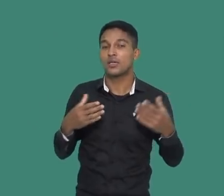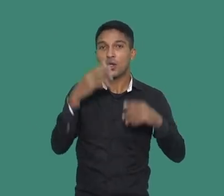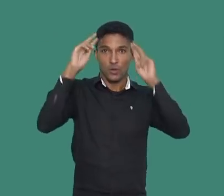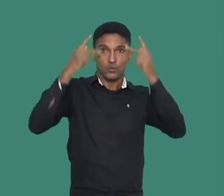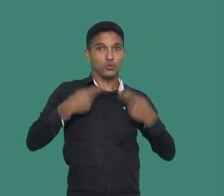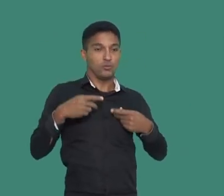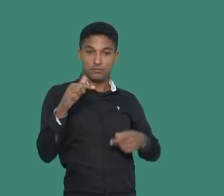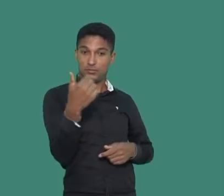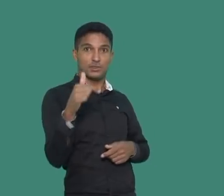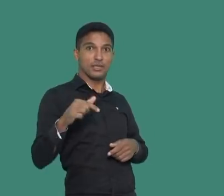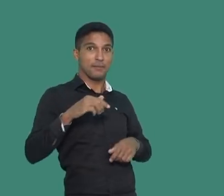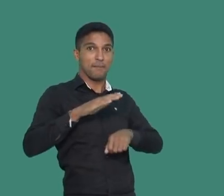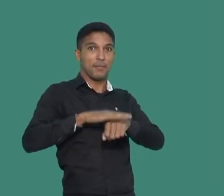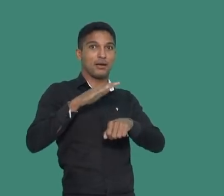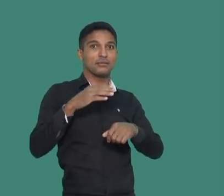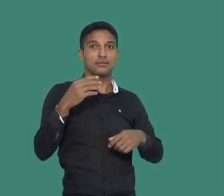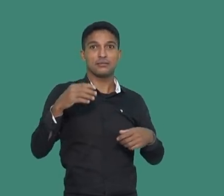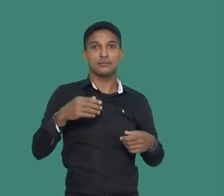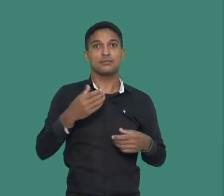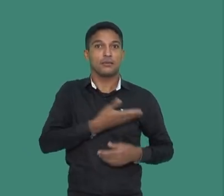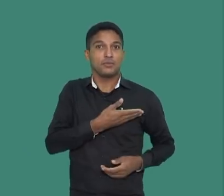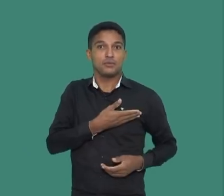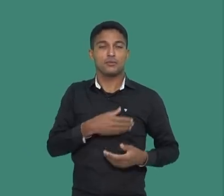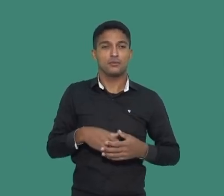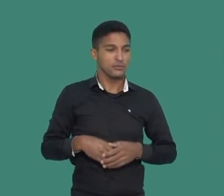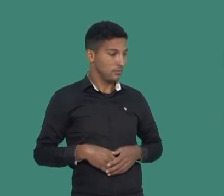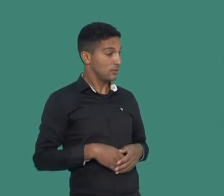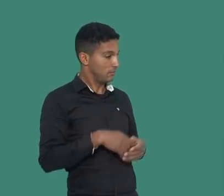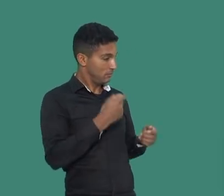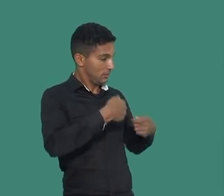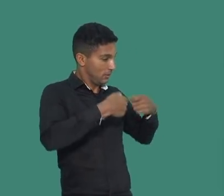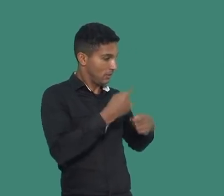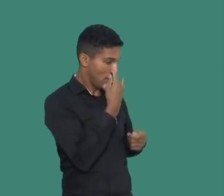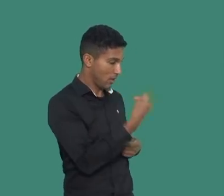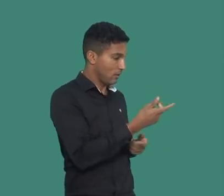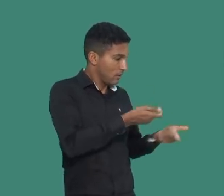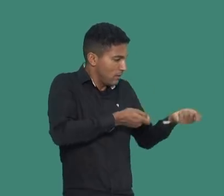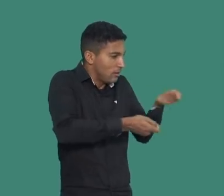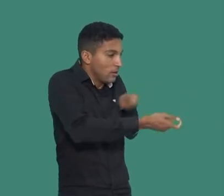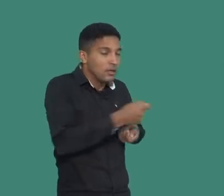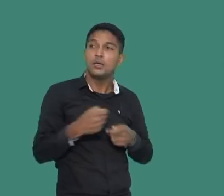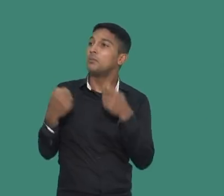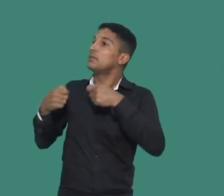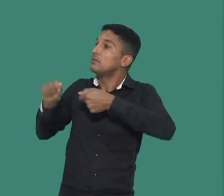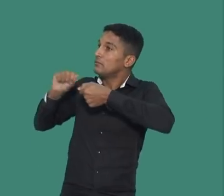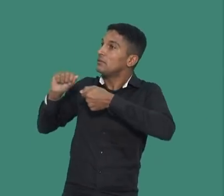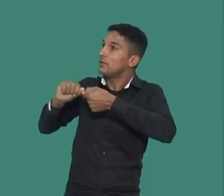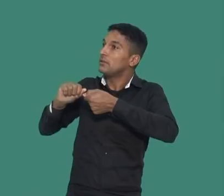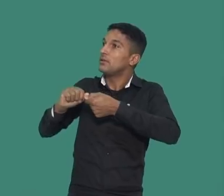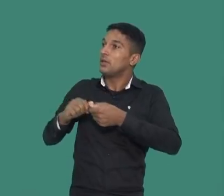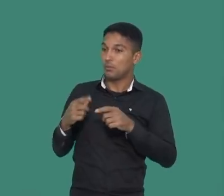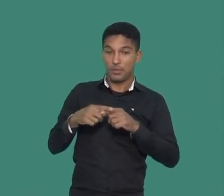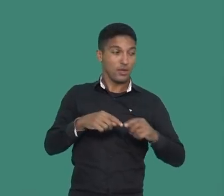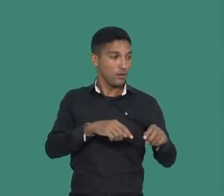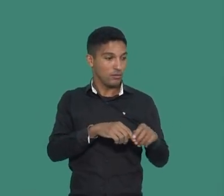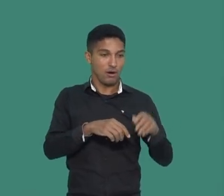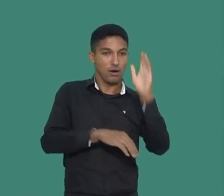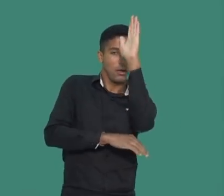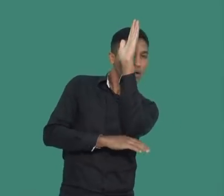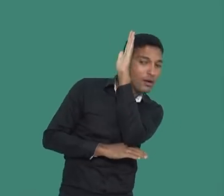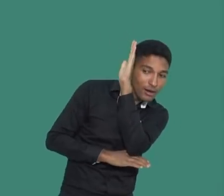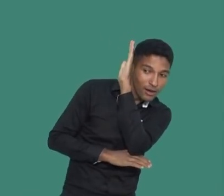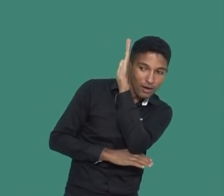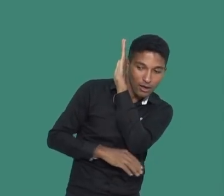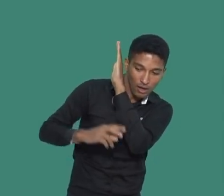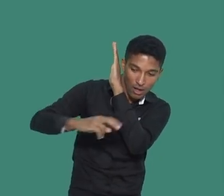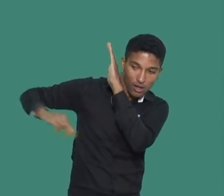preciso fazer? É preciso ser paciente. Primeiro, você vai se sentar um pouco longe. Eu vou te olhar com o